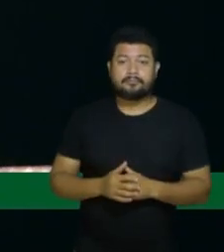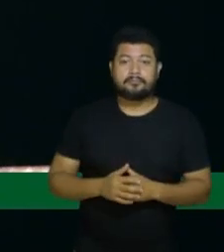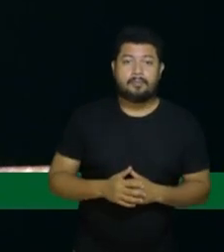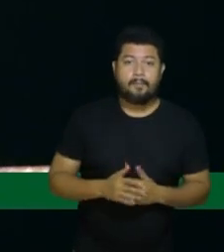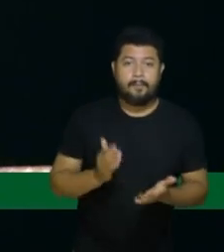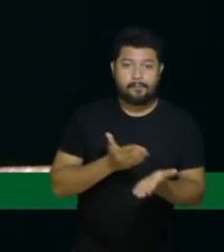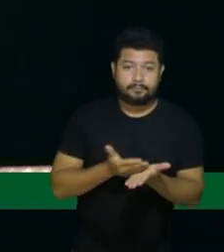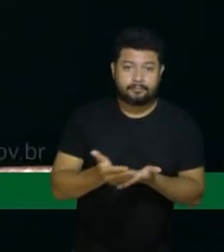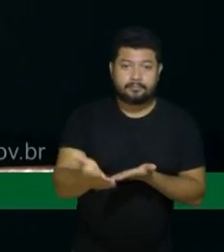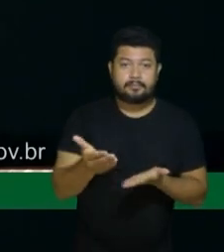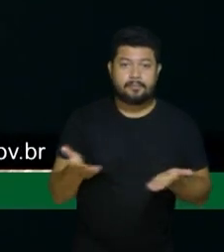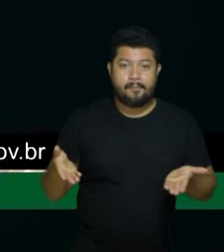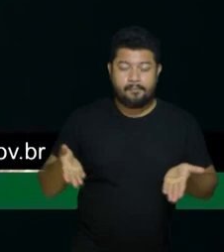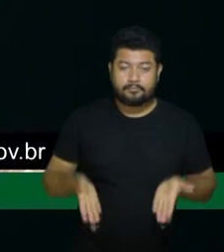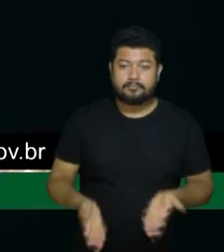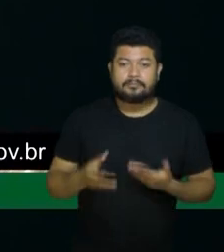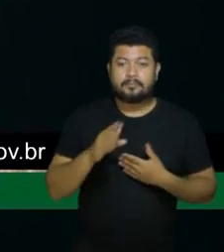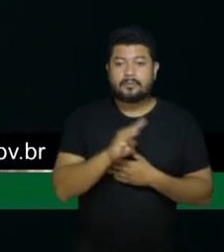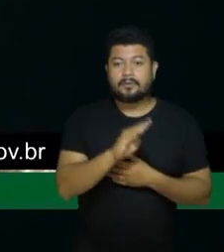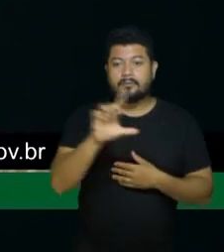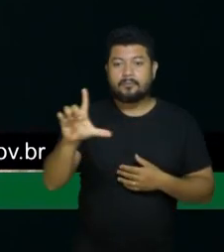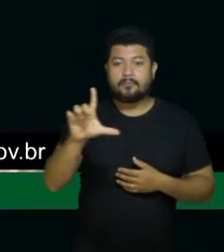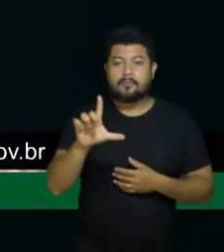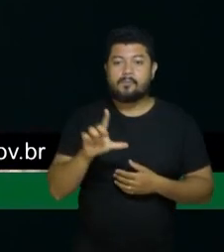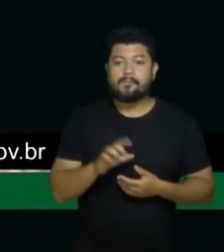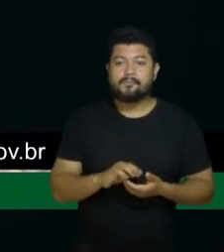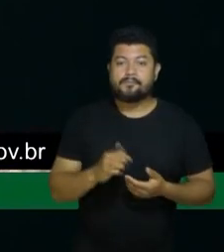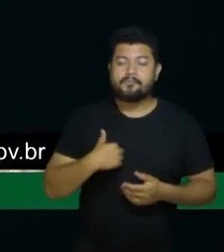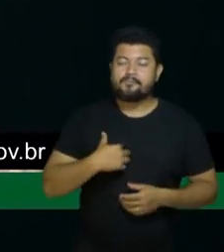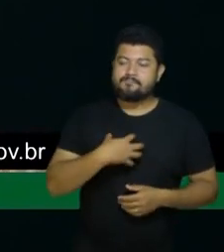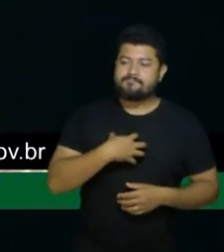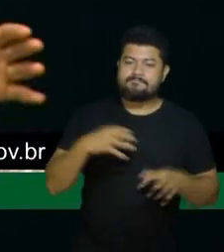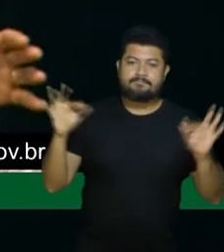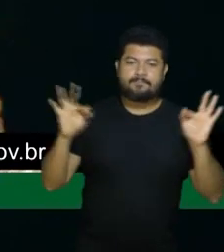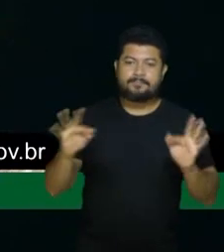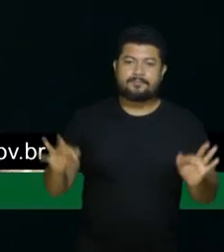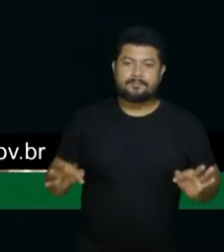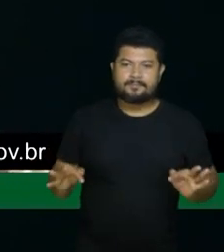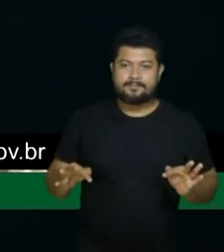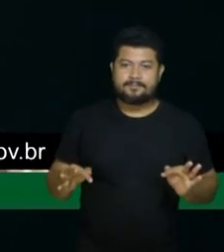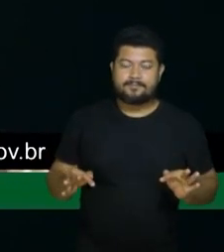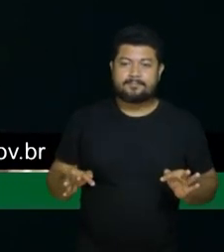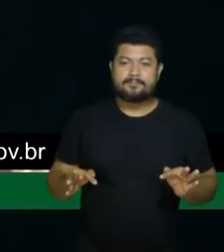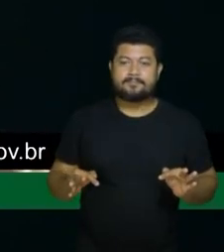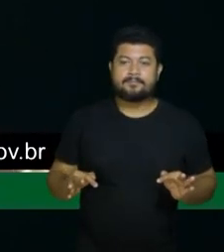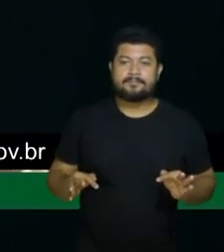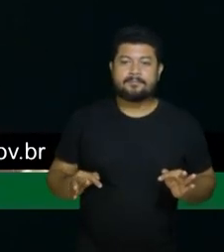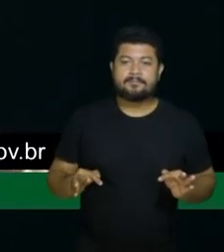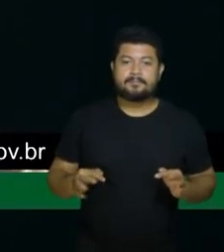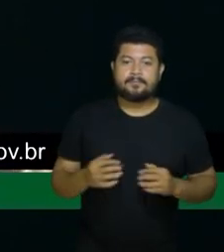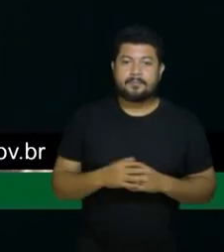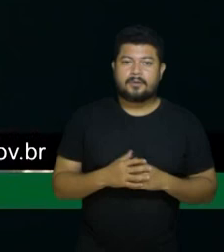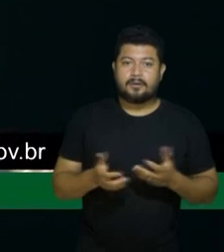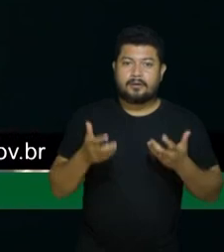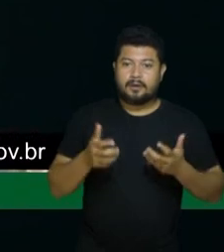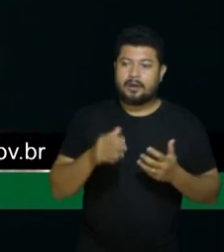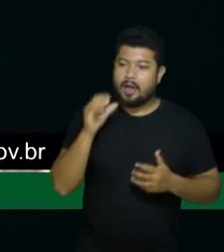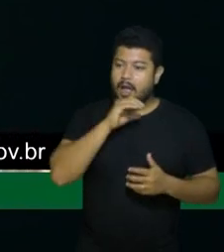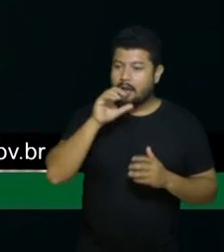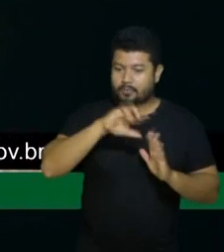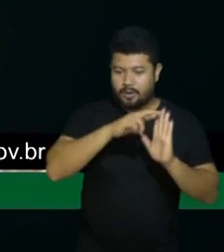começando por Blumenau eu tô muito feliz por estar aqui quero fazer um breve relatório